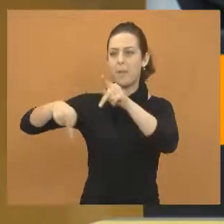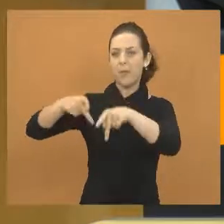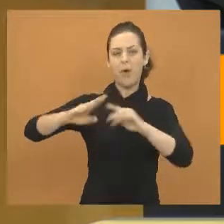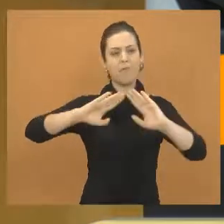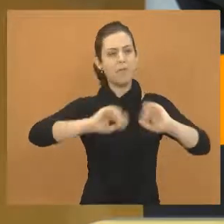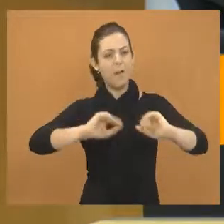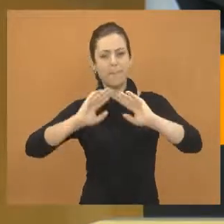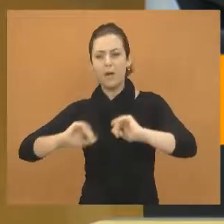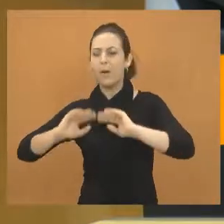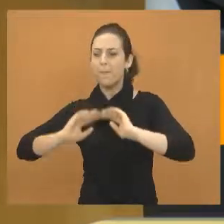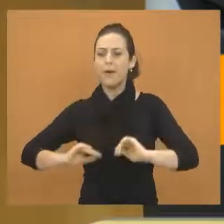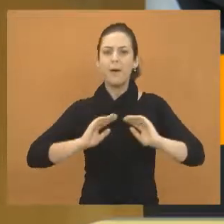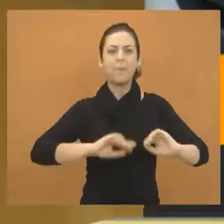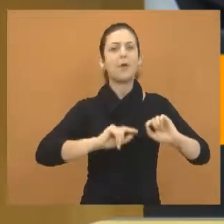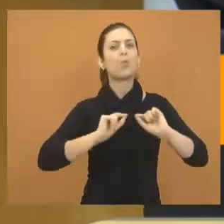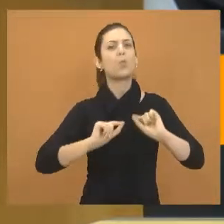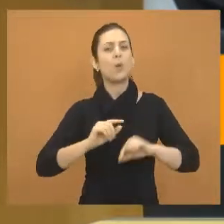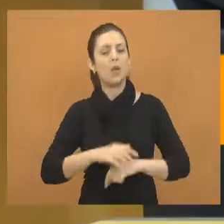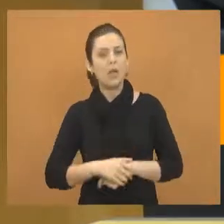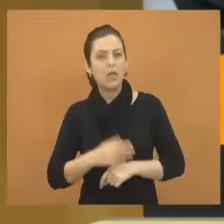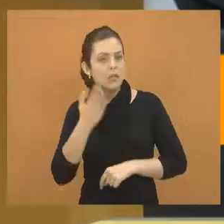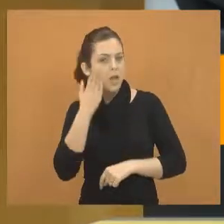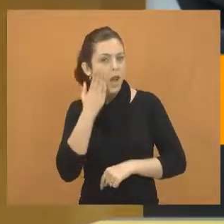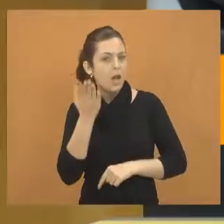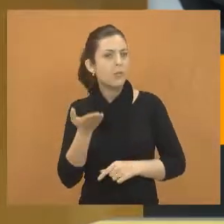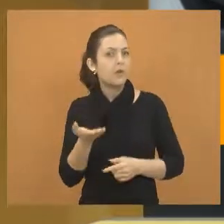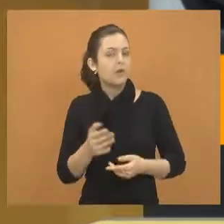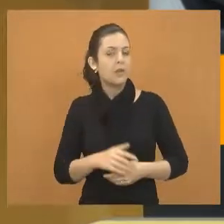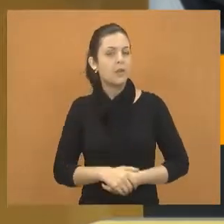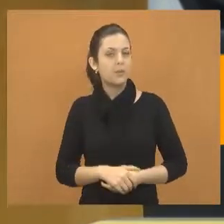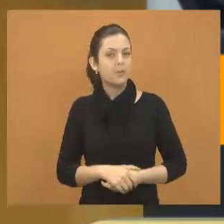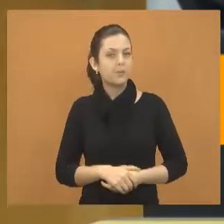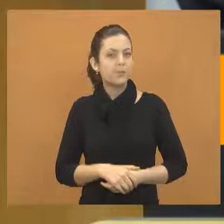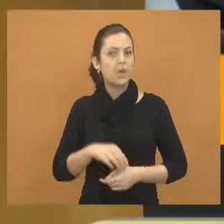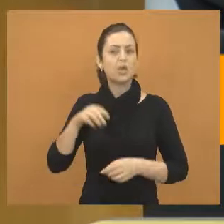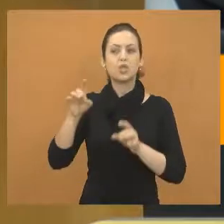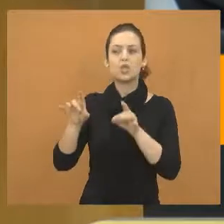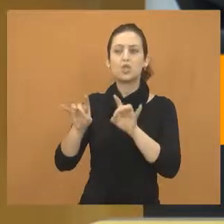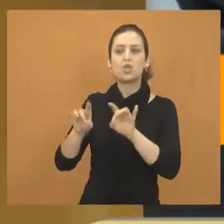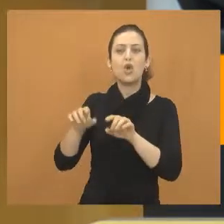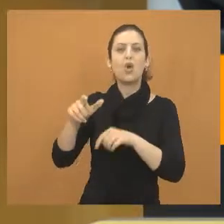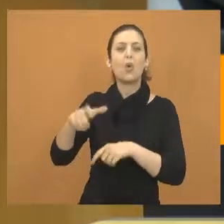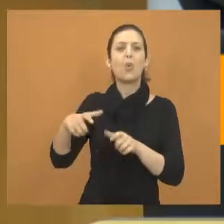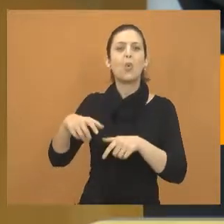dessa região, tendo em vista hoje que só o Meia Lua tem